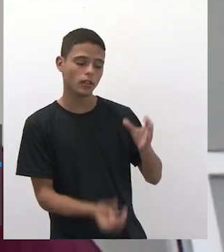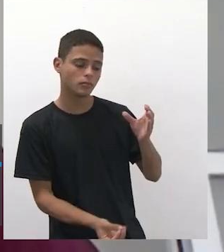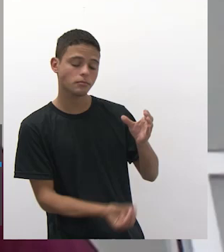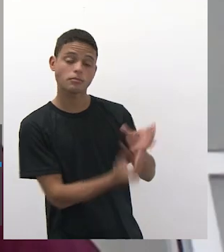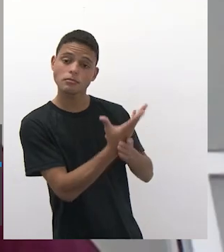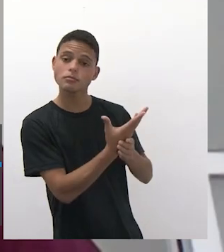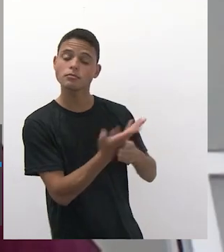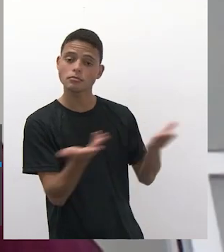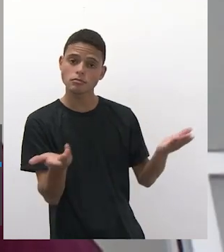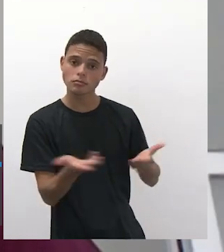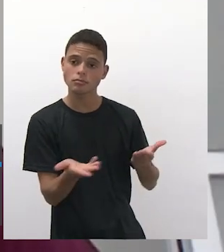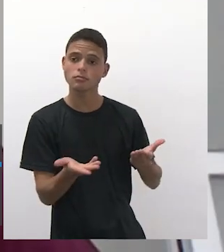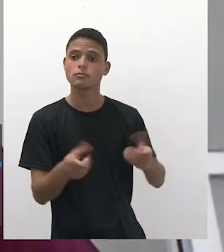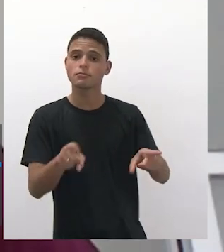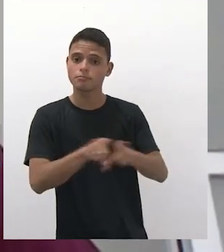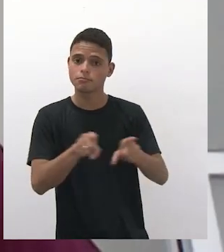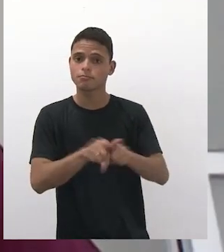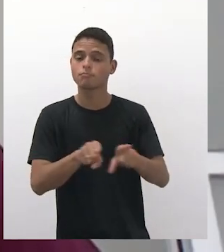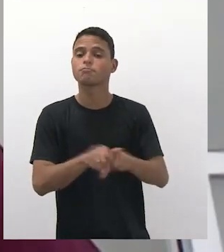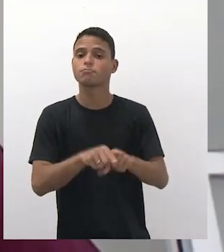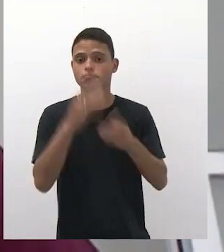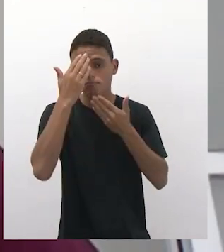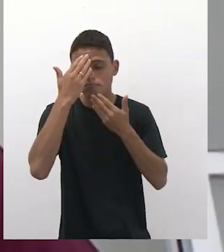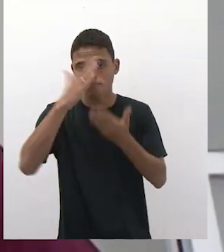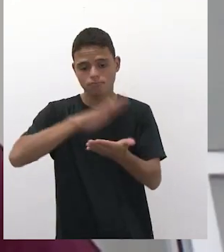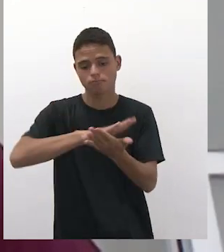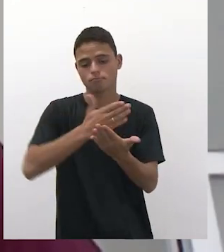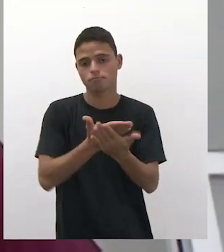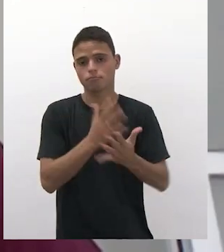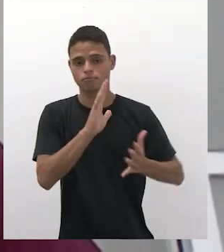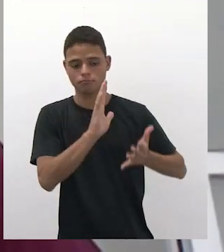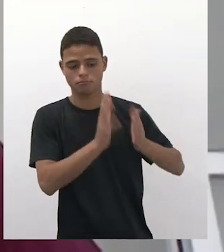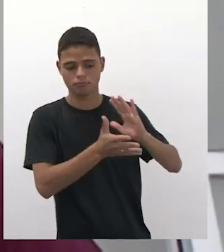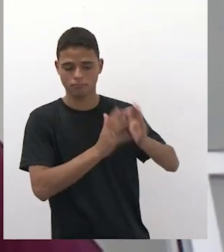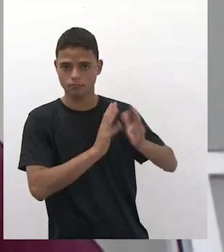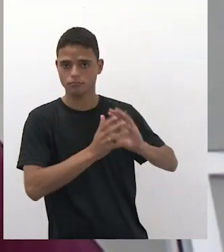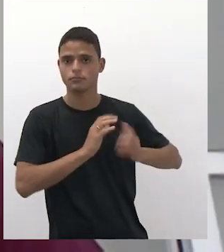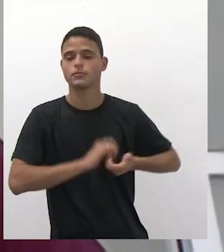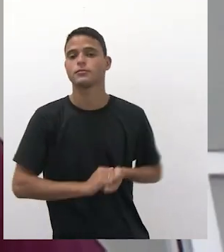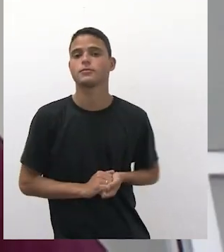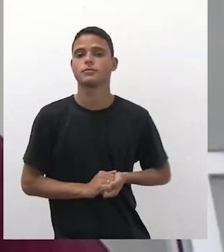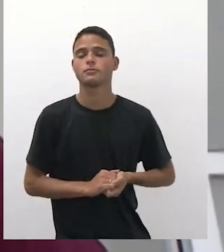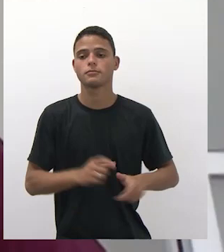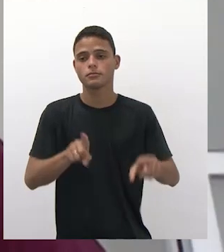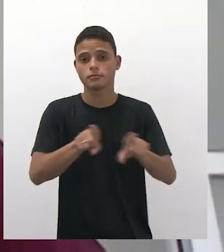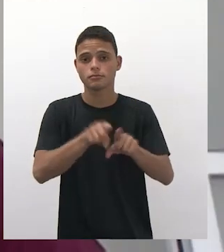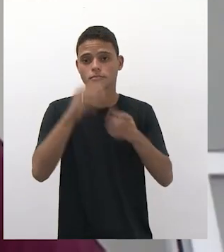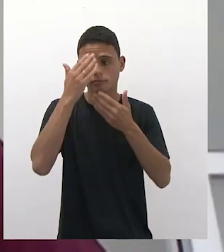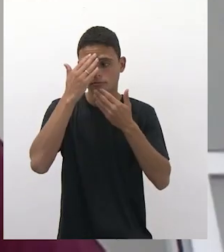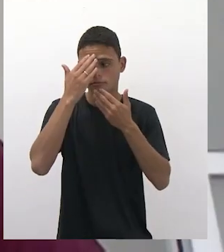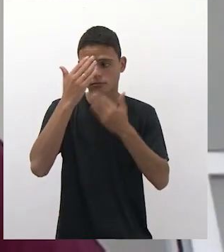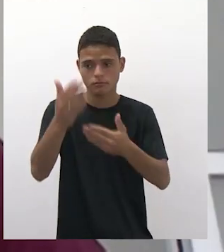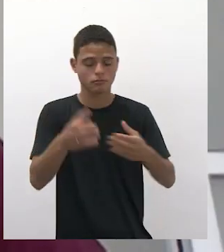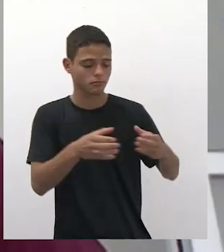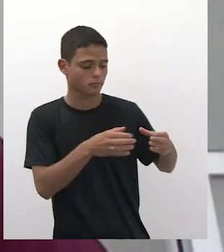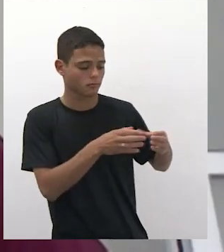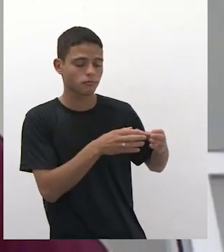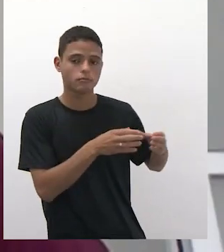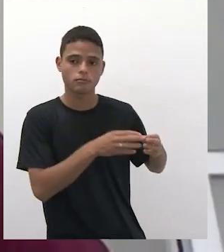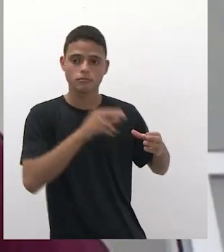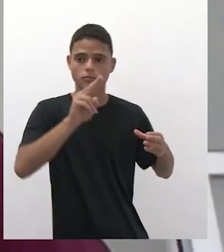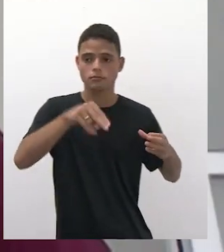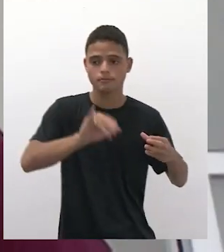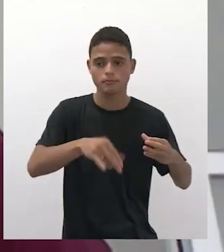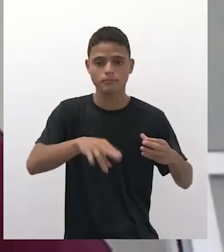Agradeço aos intérpretes em Libras, agradeço à equipe do NUMA, além